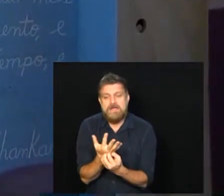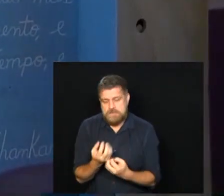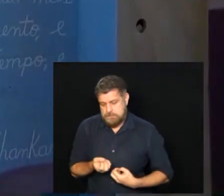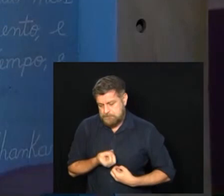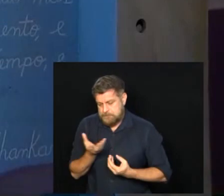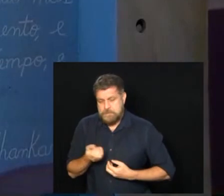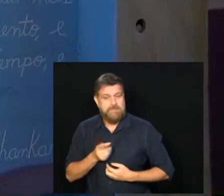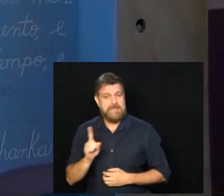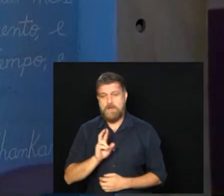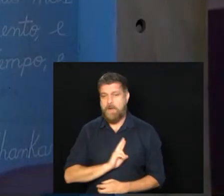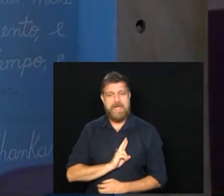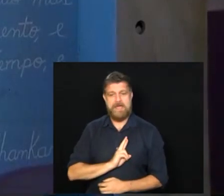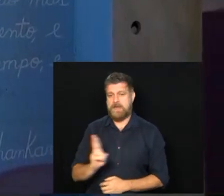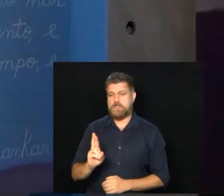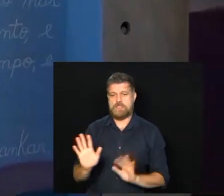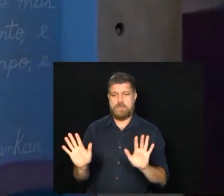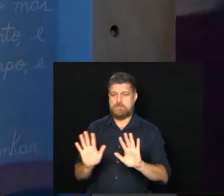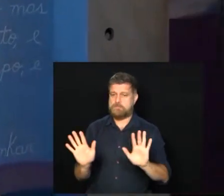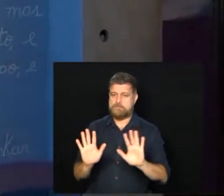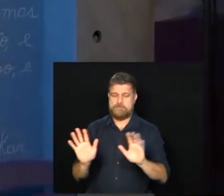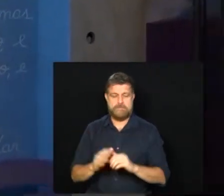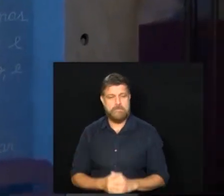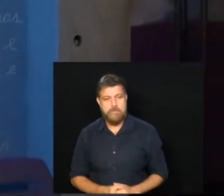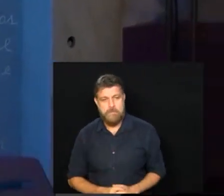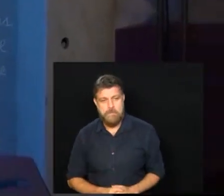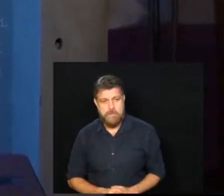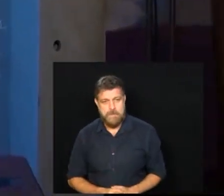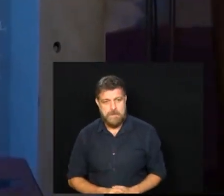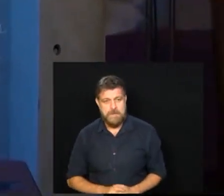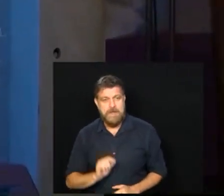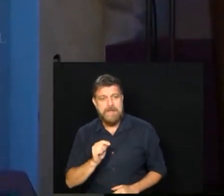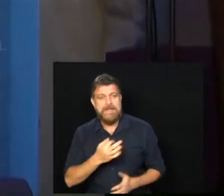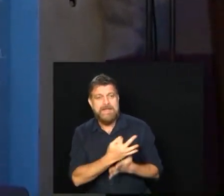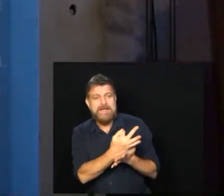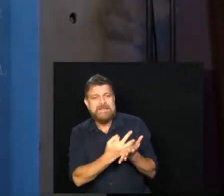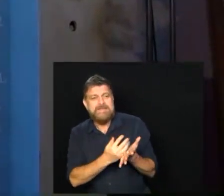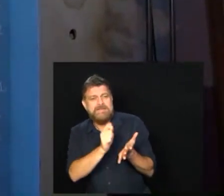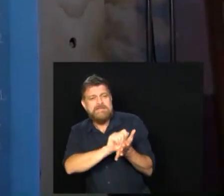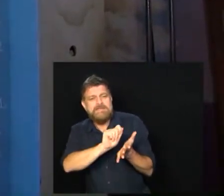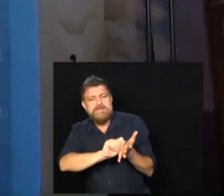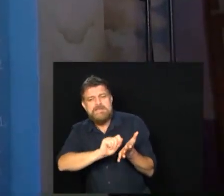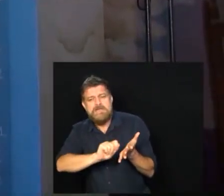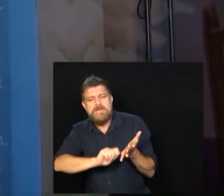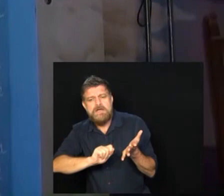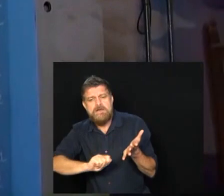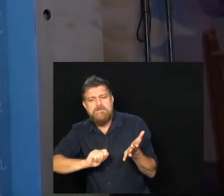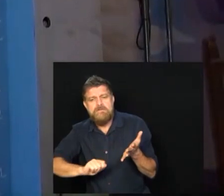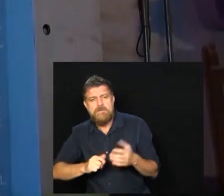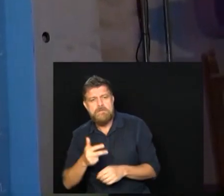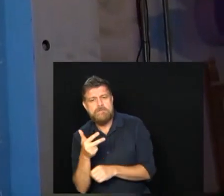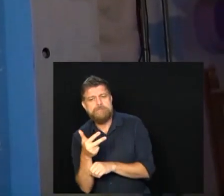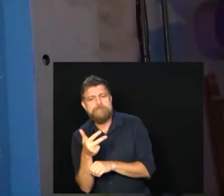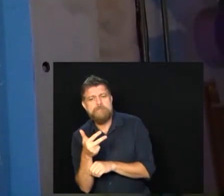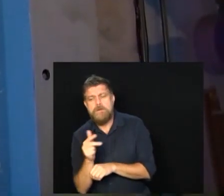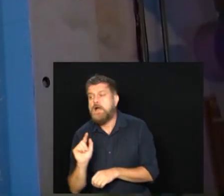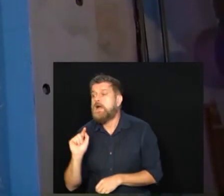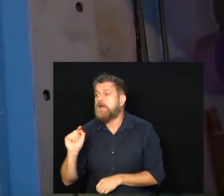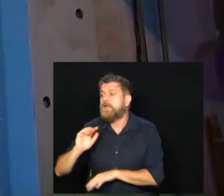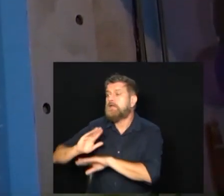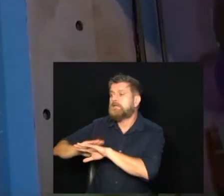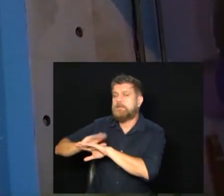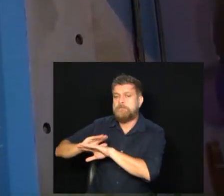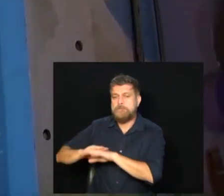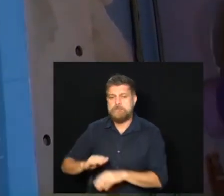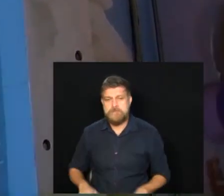Nenhuma religião envolvida. Perfeito. Quem que escreveu esse texto que a gente está mostrando agora ao vivo aqui na TV Câmara Campinas? Quem escreveu é